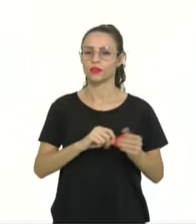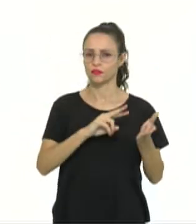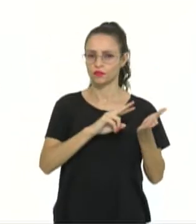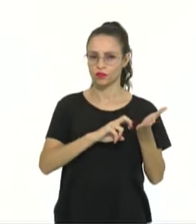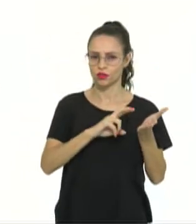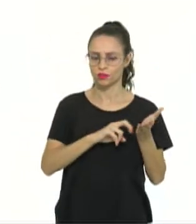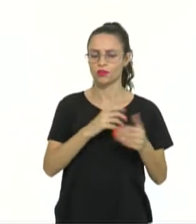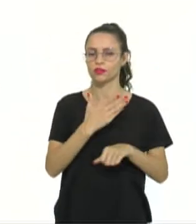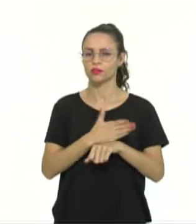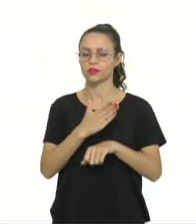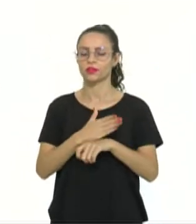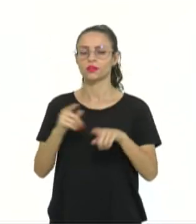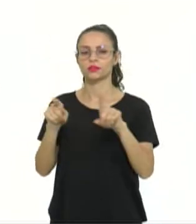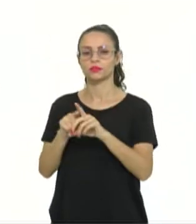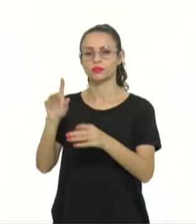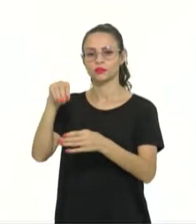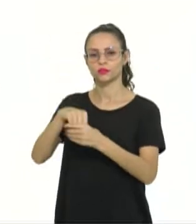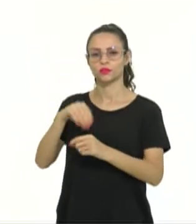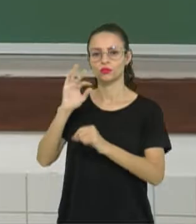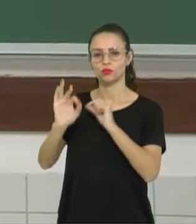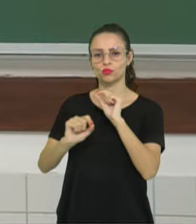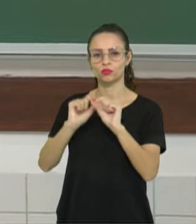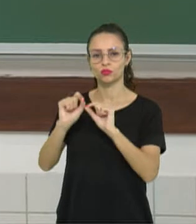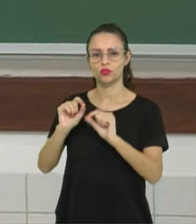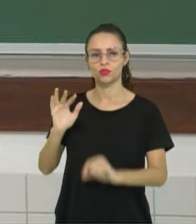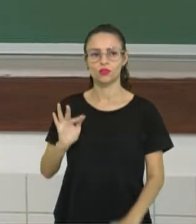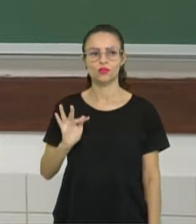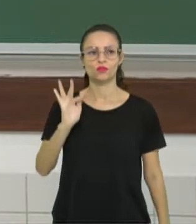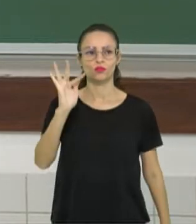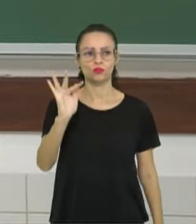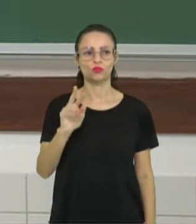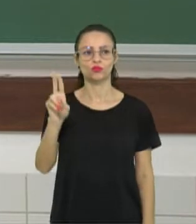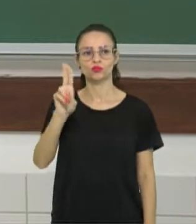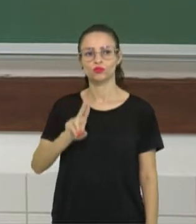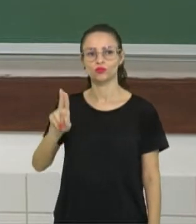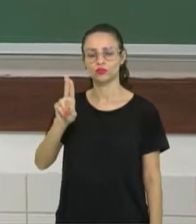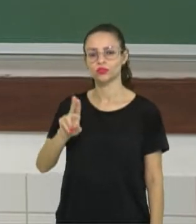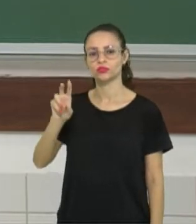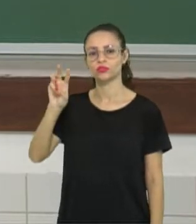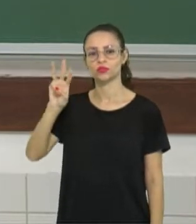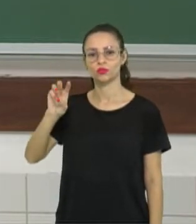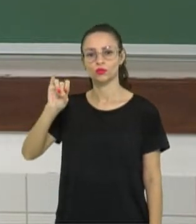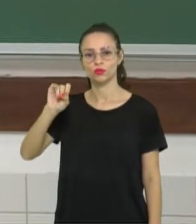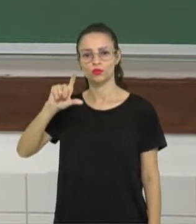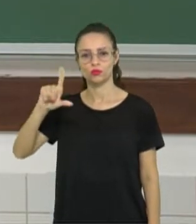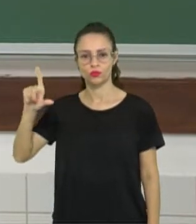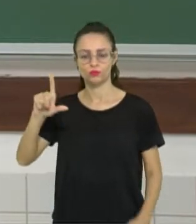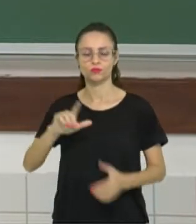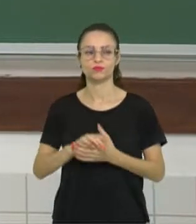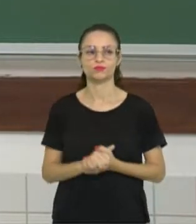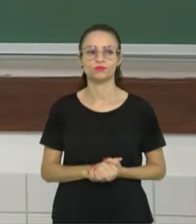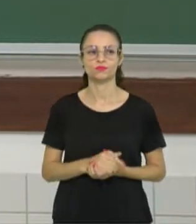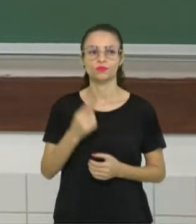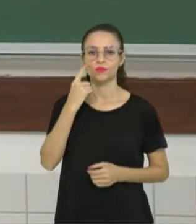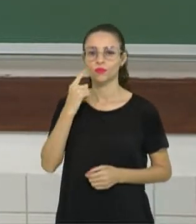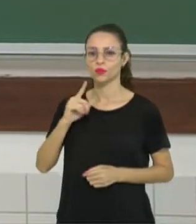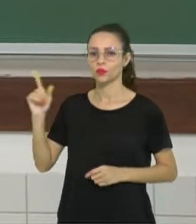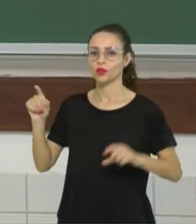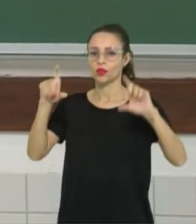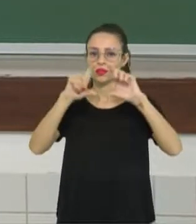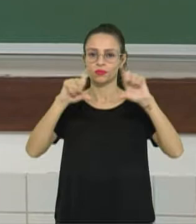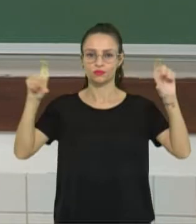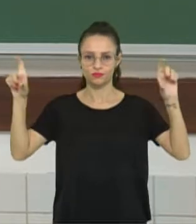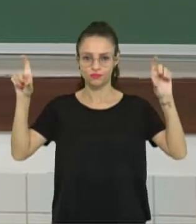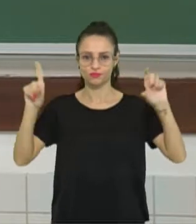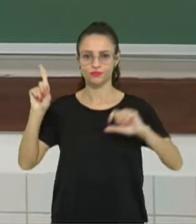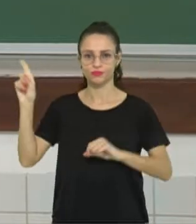os vocabulários, e dentro também o futuro com will, ok? Observem a tirinha, look at the comic strip and answer the